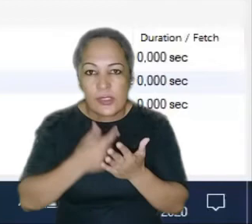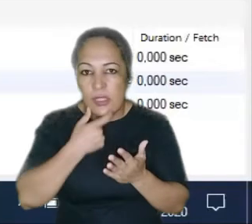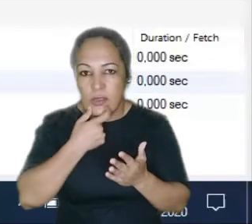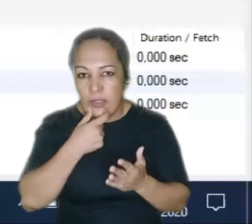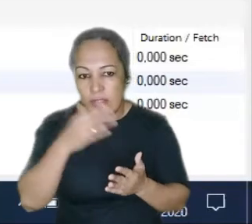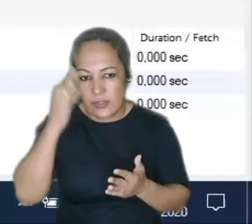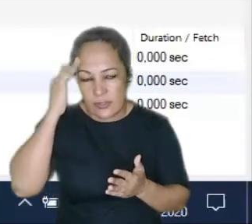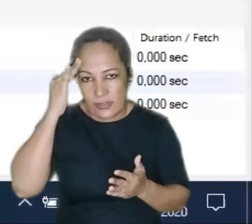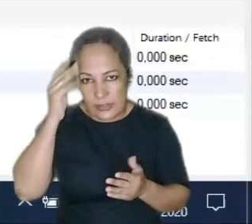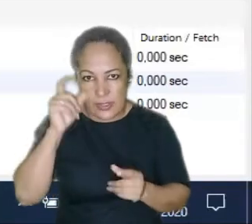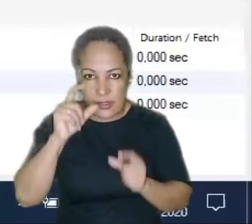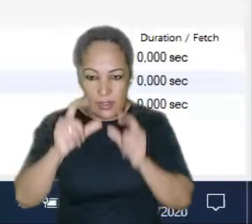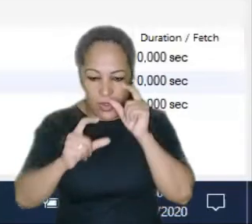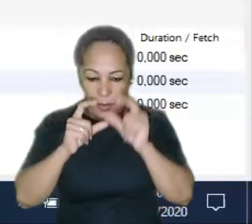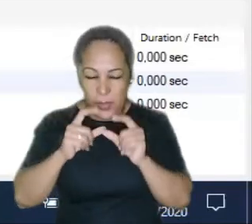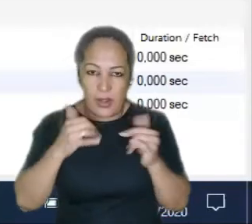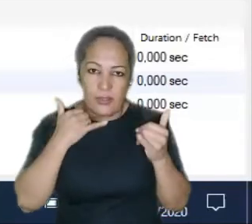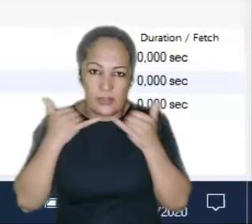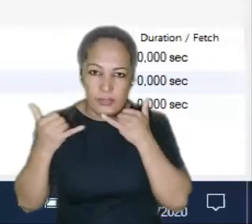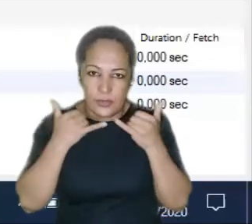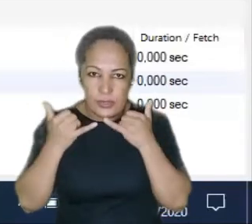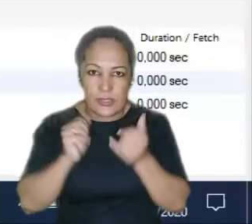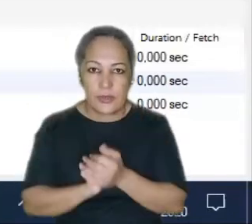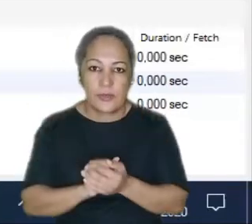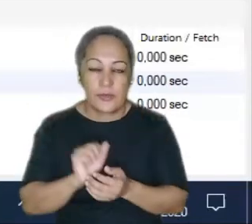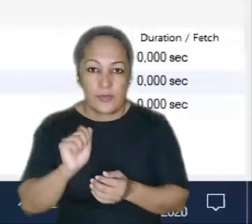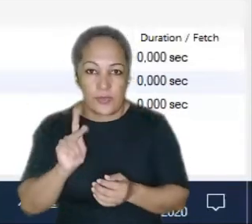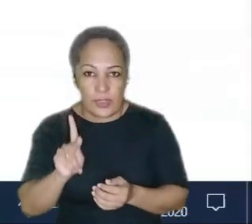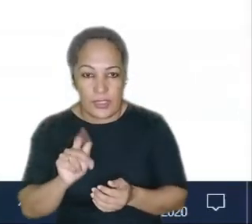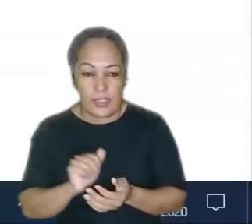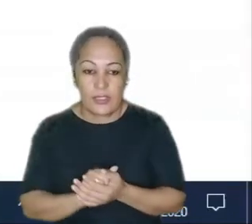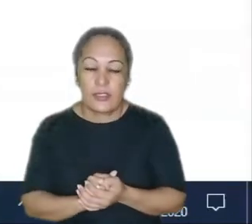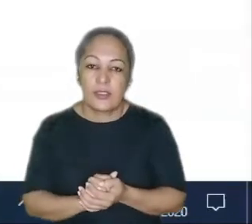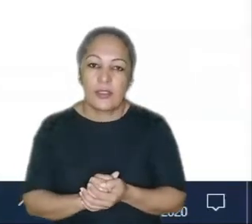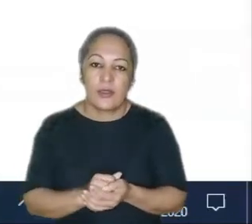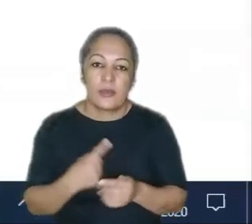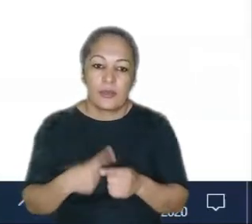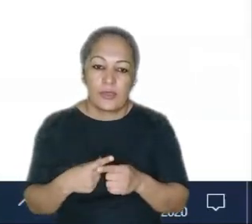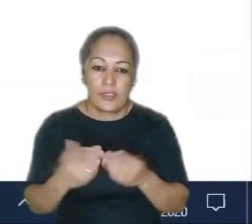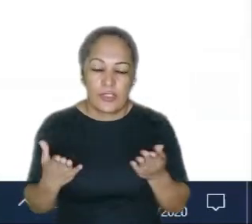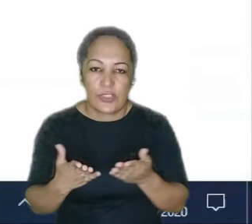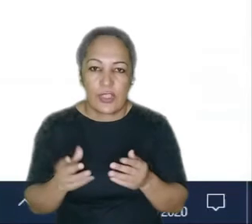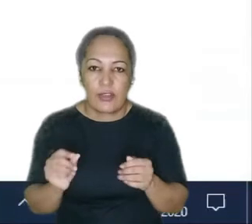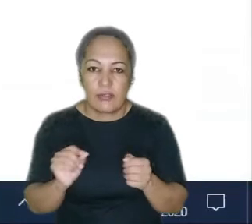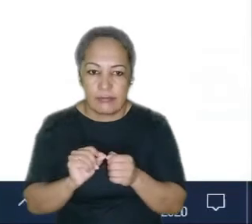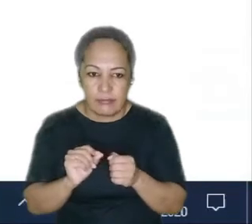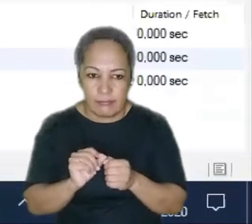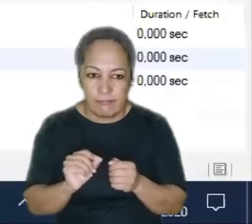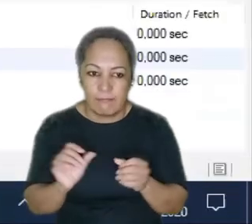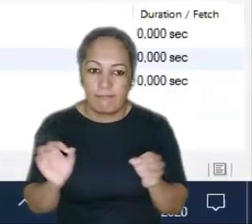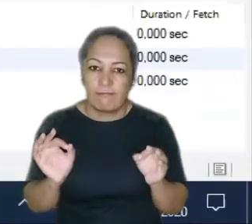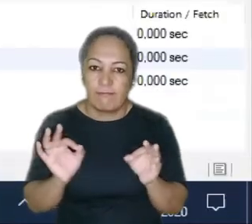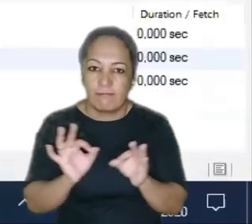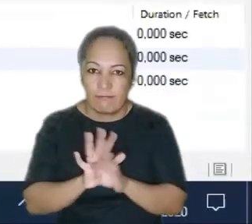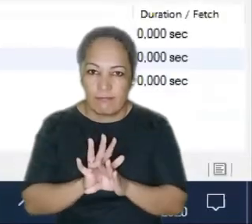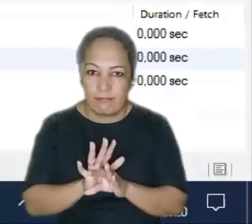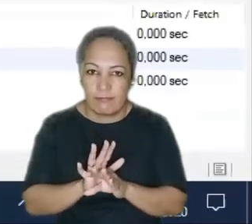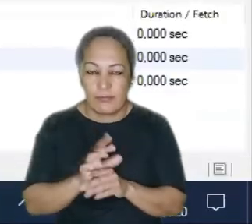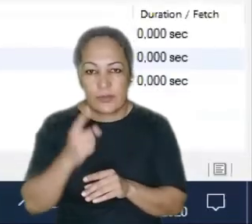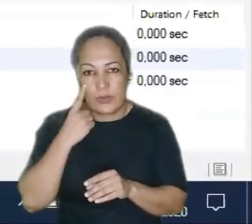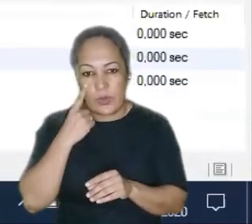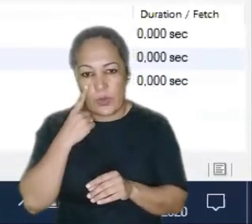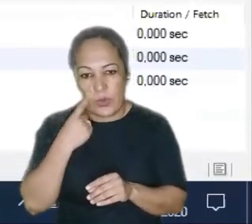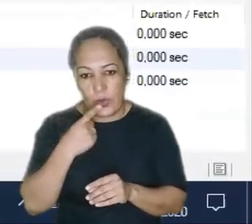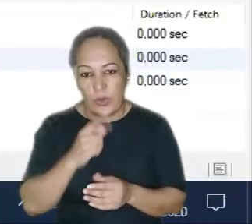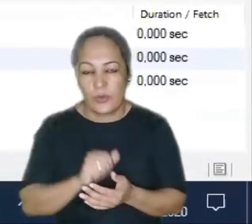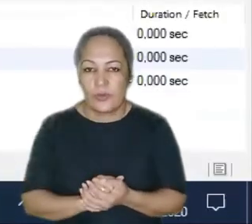no servidor conectado, ou seja, no servidor que eu acabei de conectar, que é esse aqui, a conexão local do root,